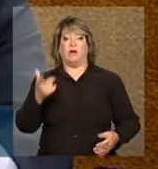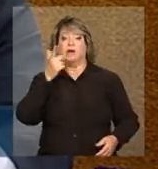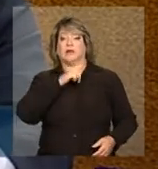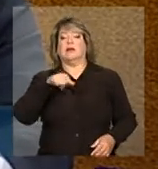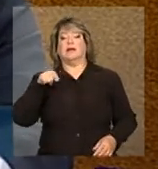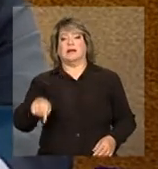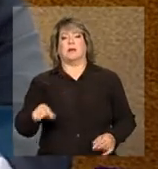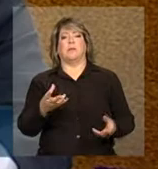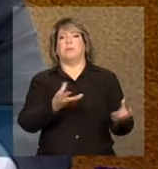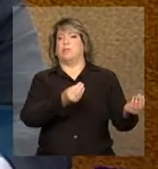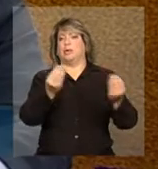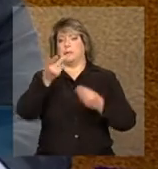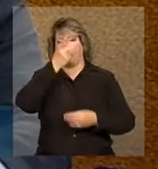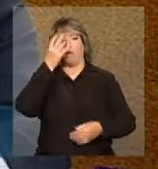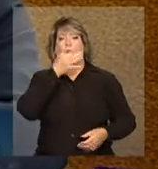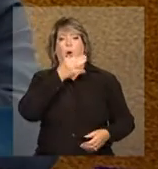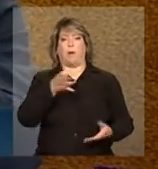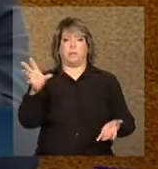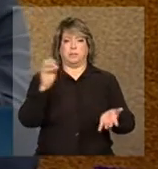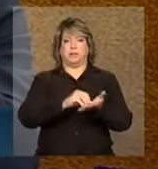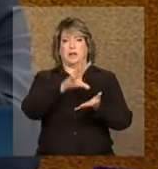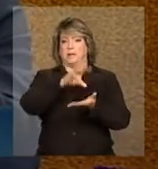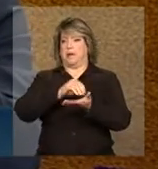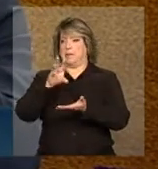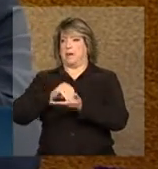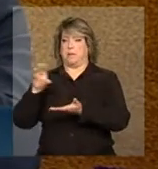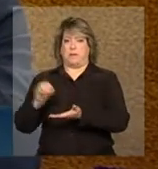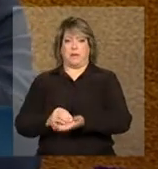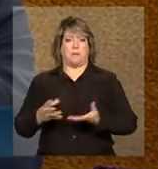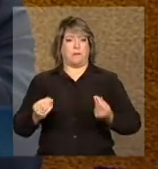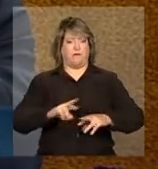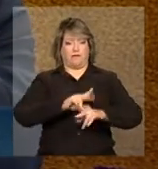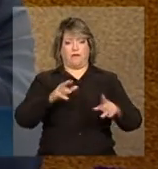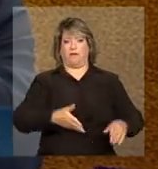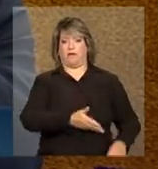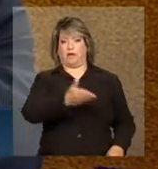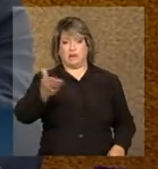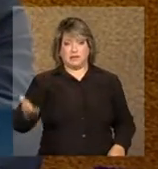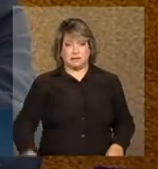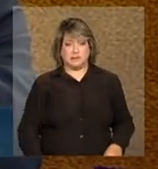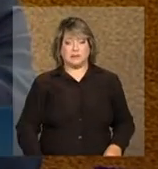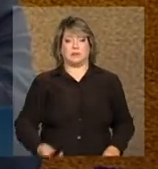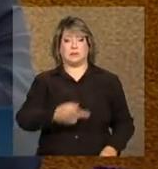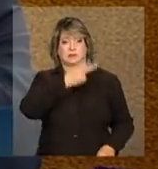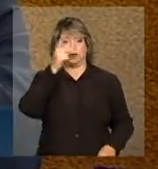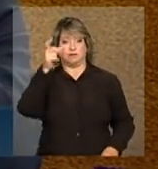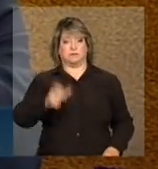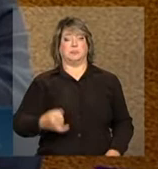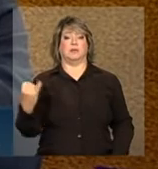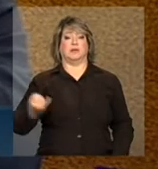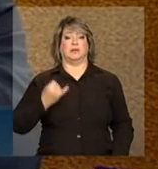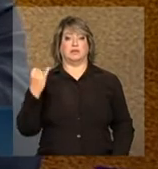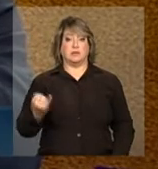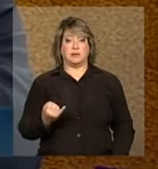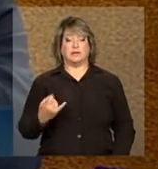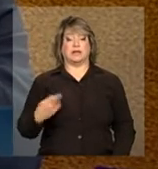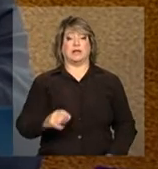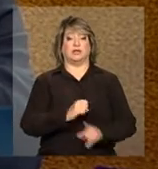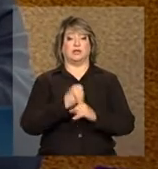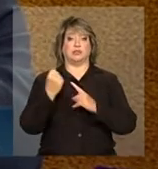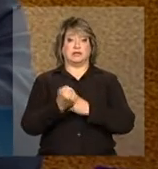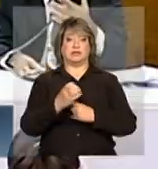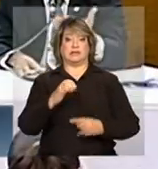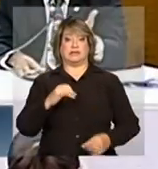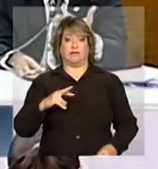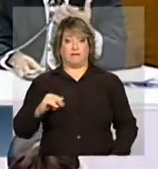a muitas mãos e com as mãos de vários de vocês, de várias figuras importantes e relevantes da sociedade